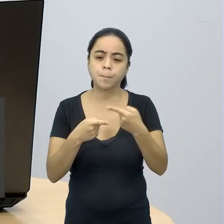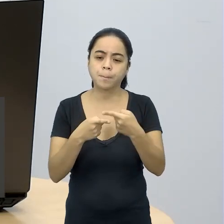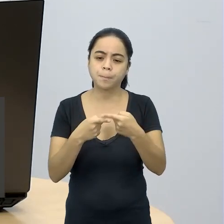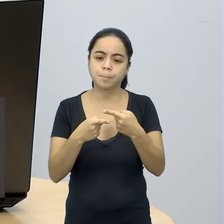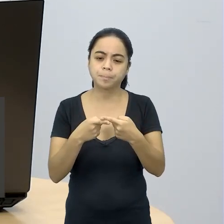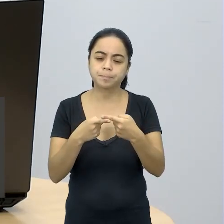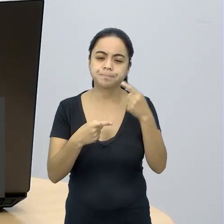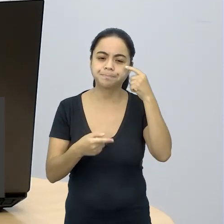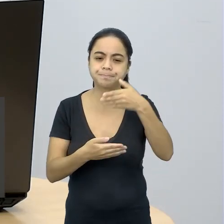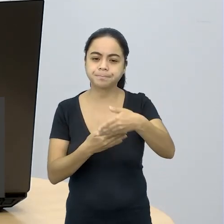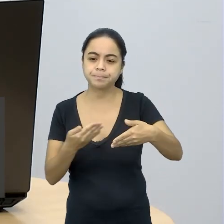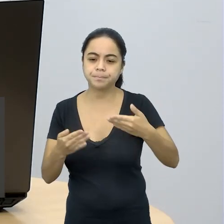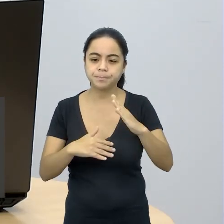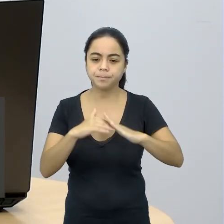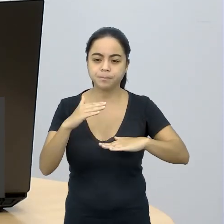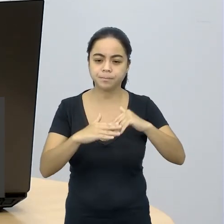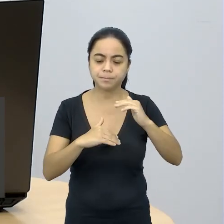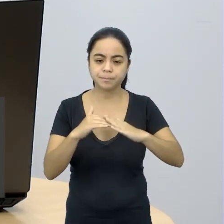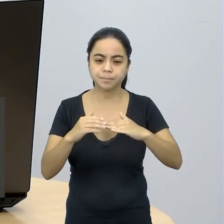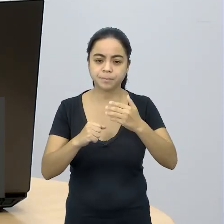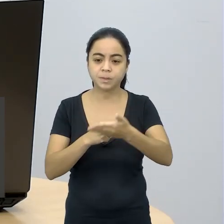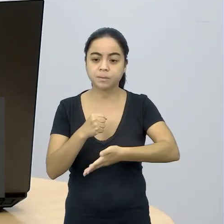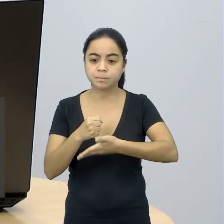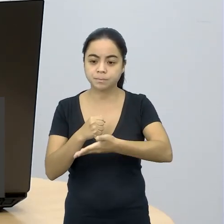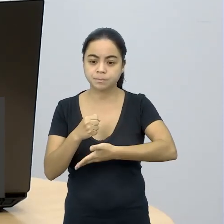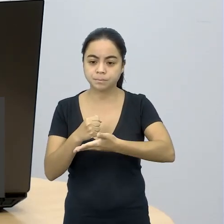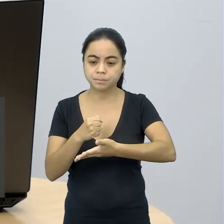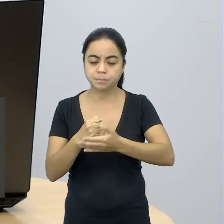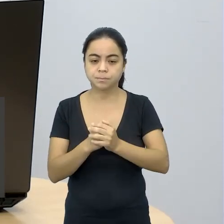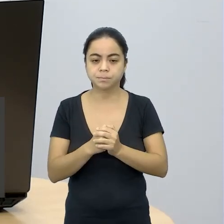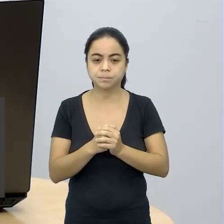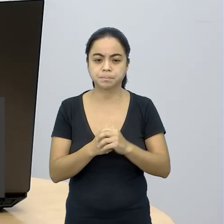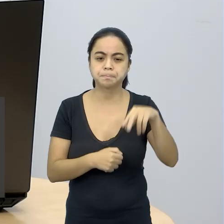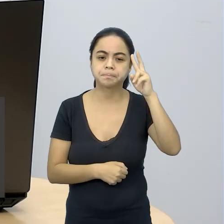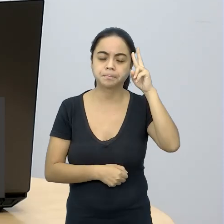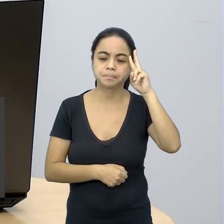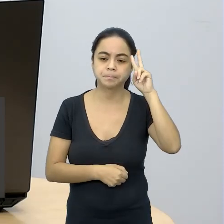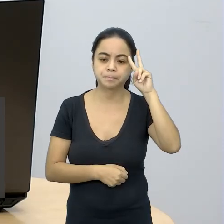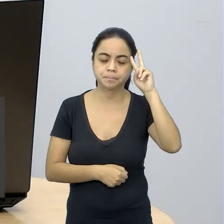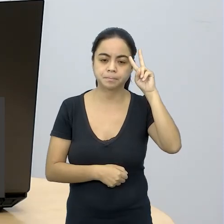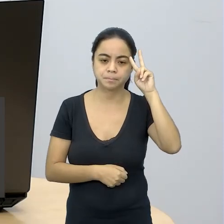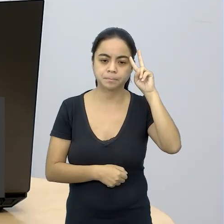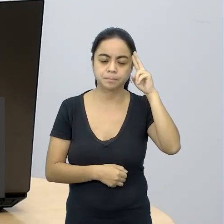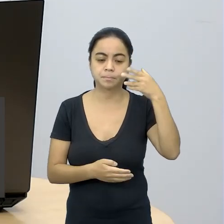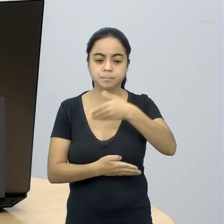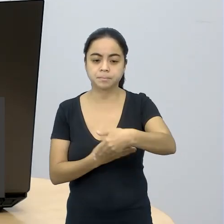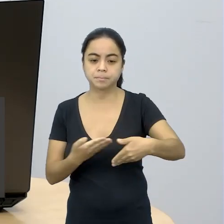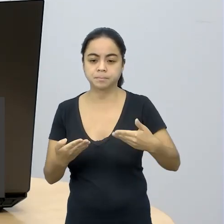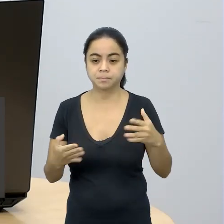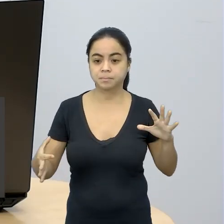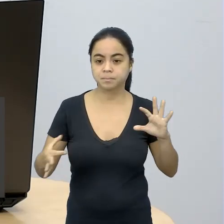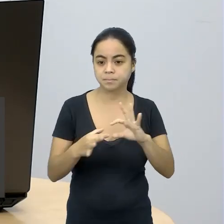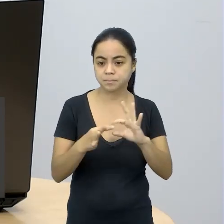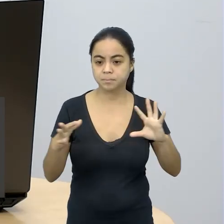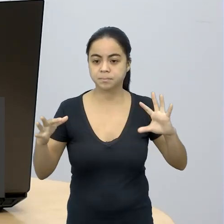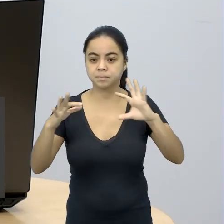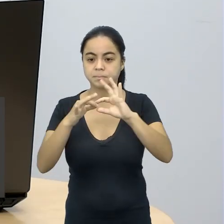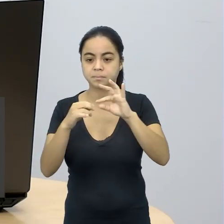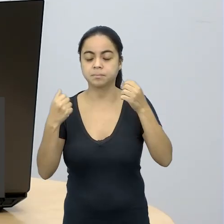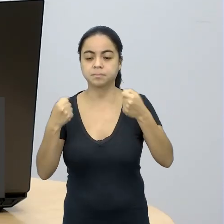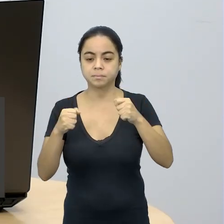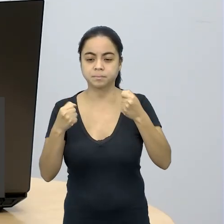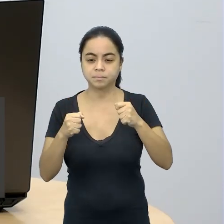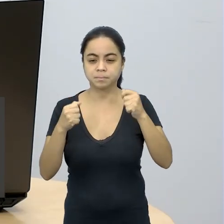fazer associação com a habilidade da formação básica, geral básica. Lembra que a gente falou que elas são sempre casadas, que a gente precisa